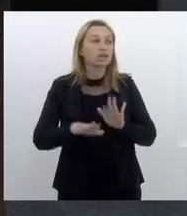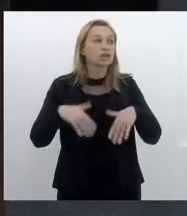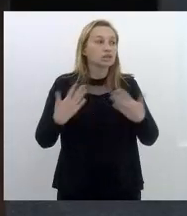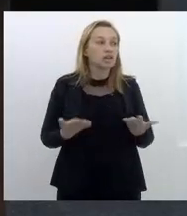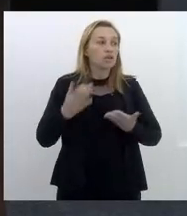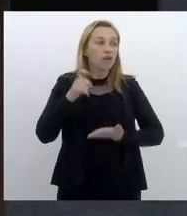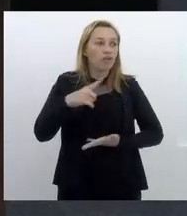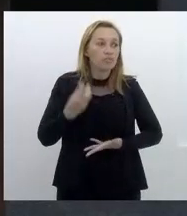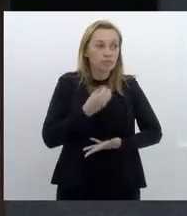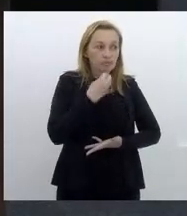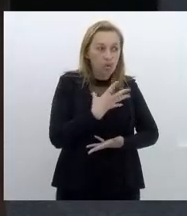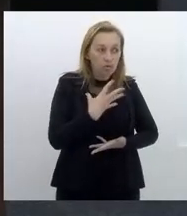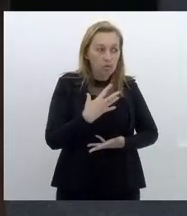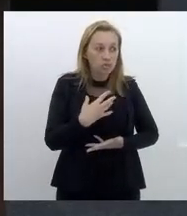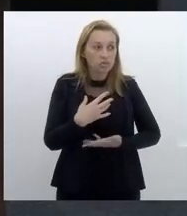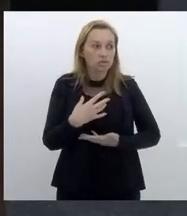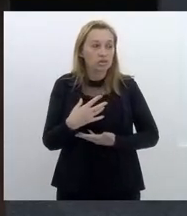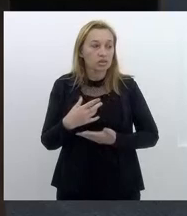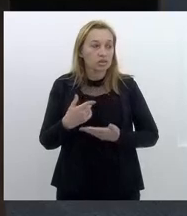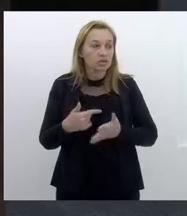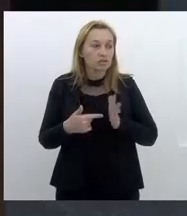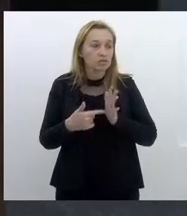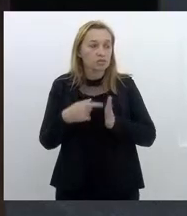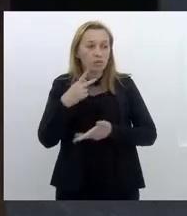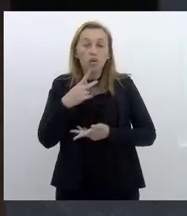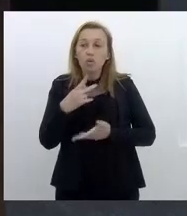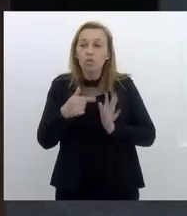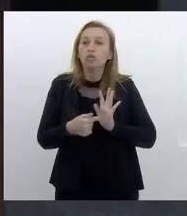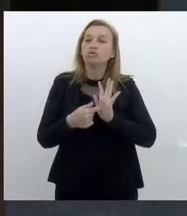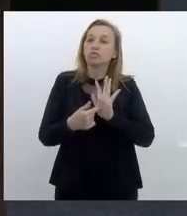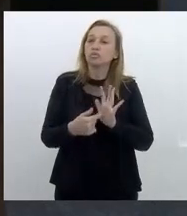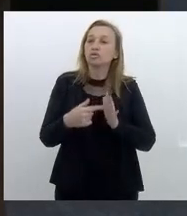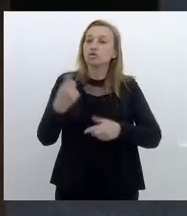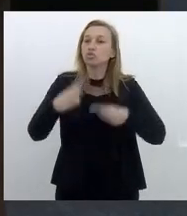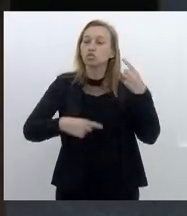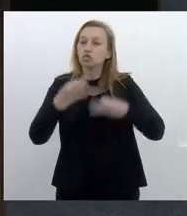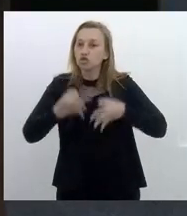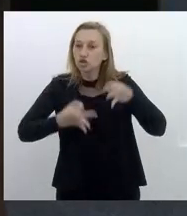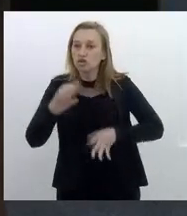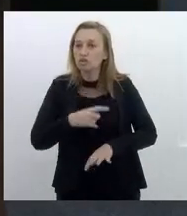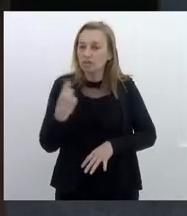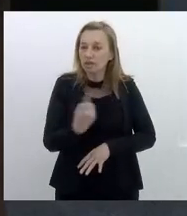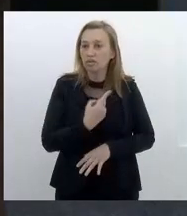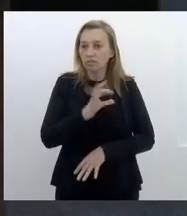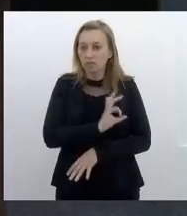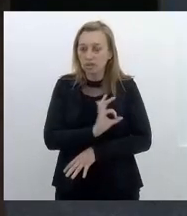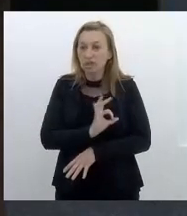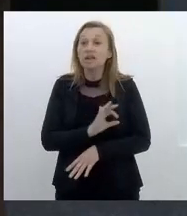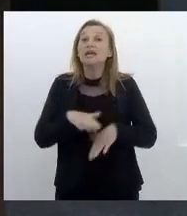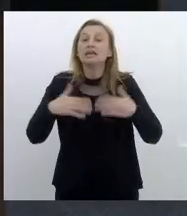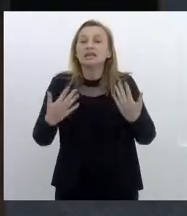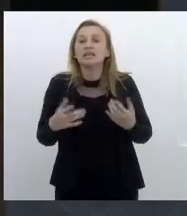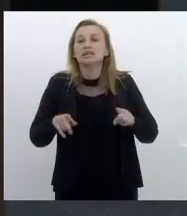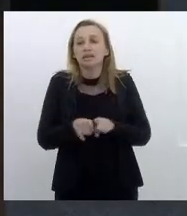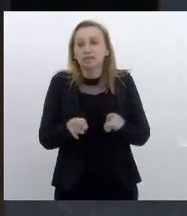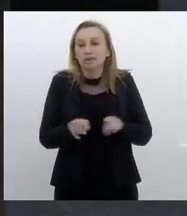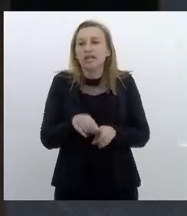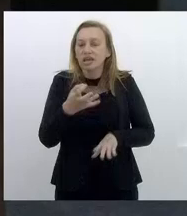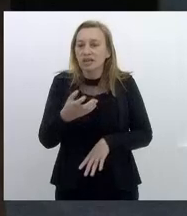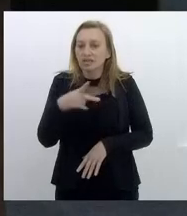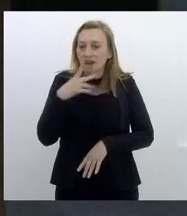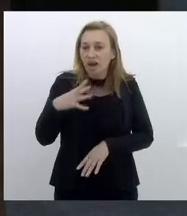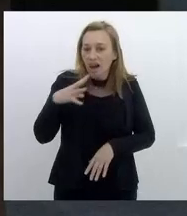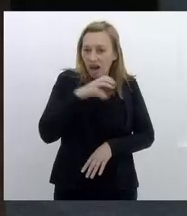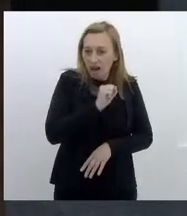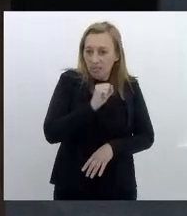isso é muito positivo porque traz é uma questão de justiça para nós policiais e também a gente quer